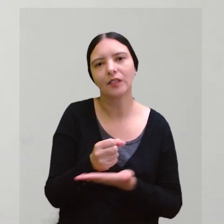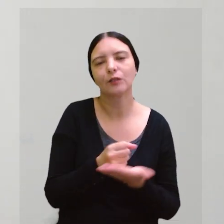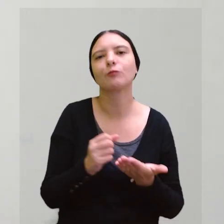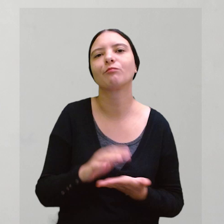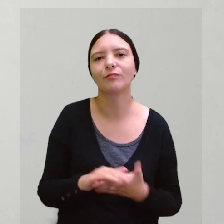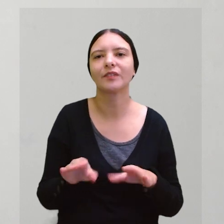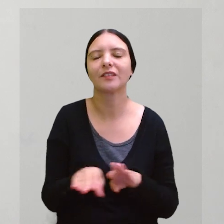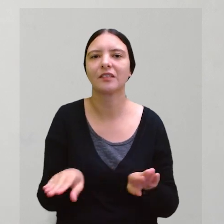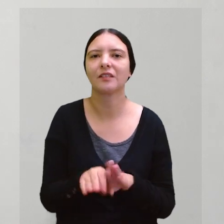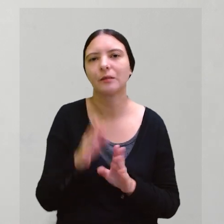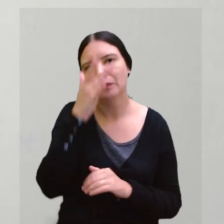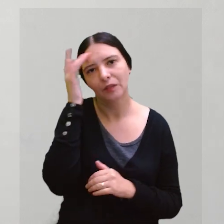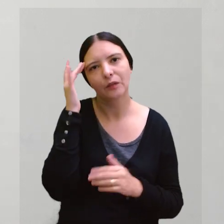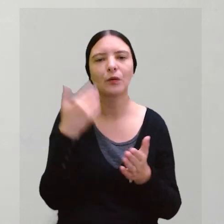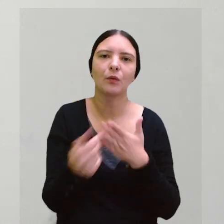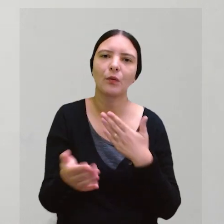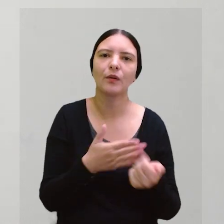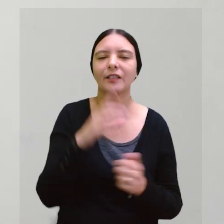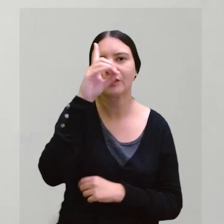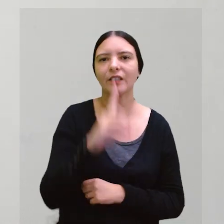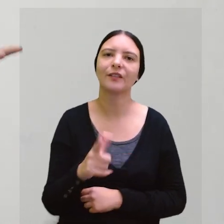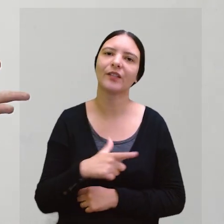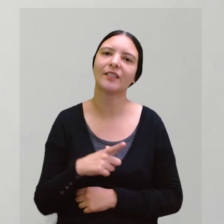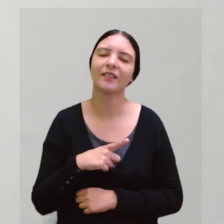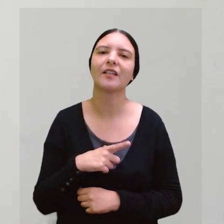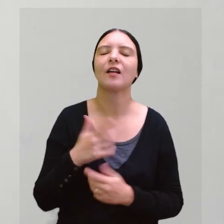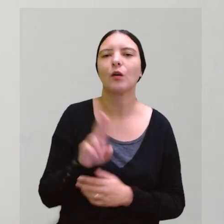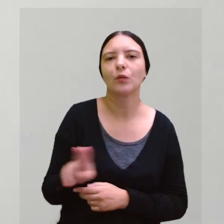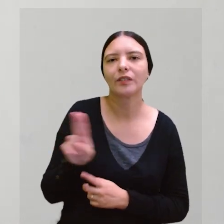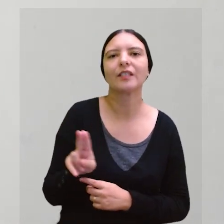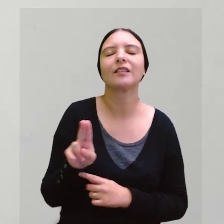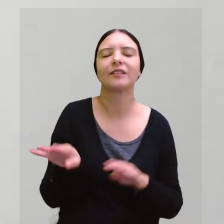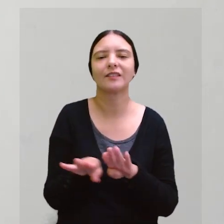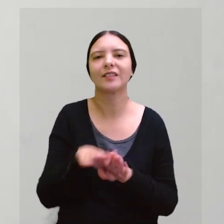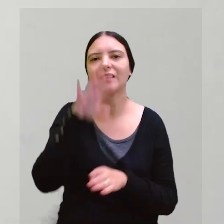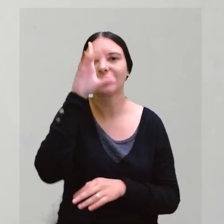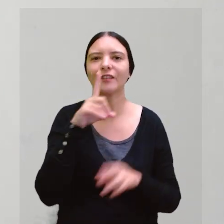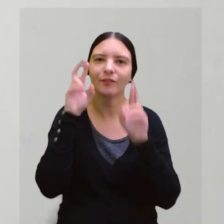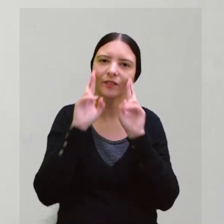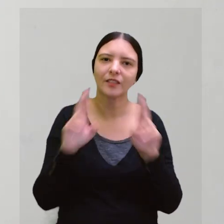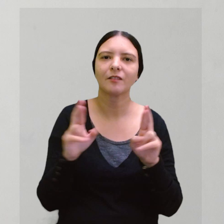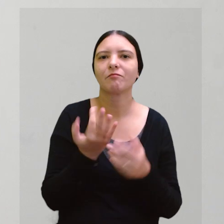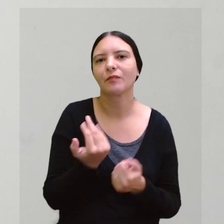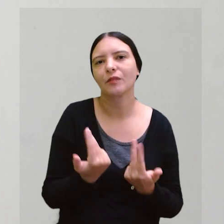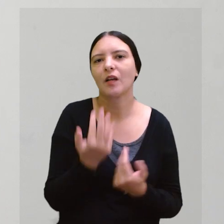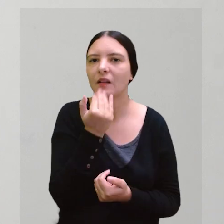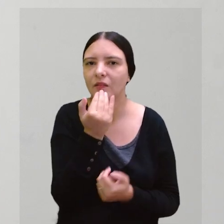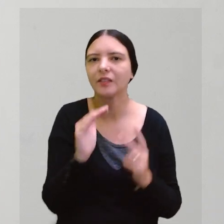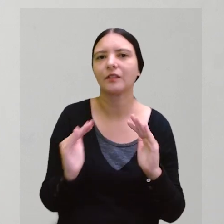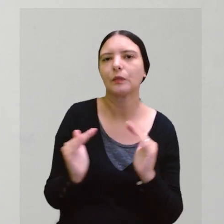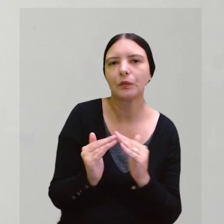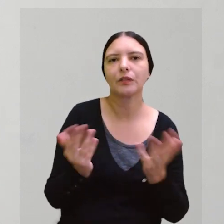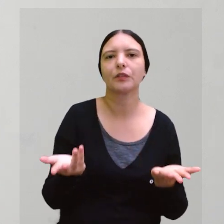bem básico que qualquer pessoa deveria ter direito a ter, a consumir, a ter esse direito respeitado, como a alimentação, como a